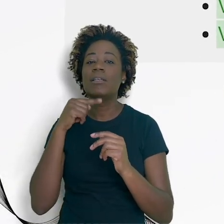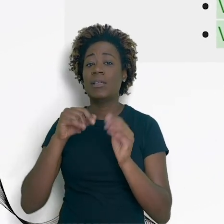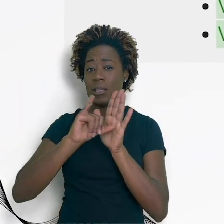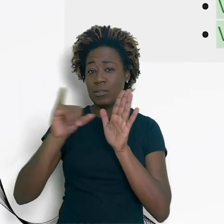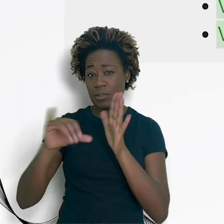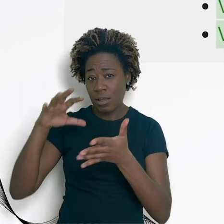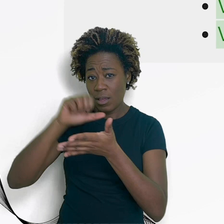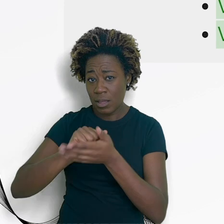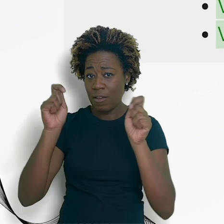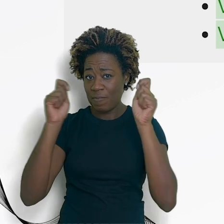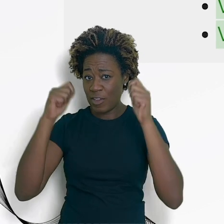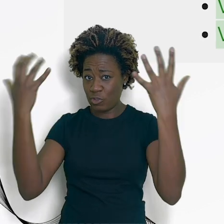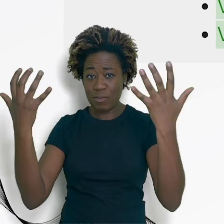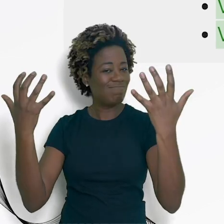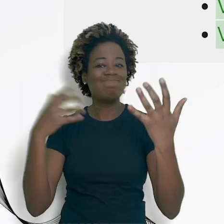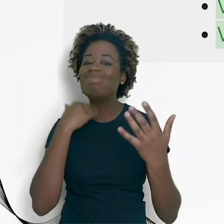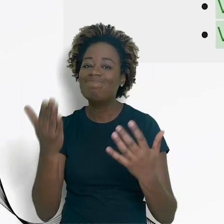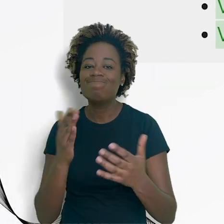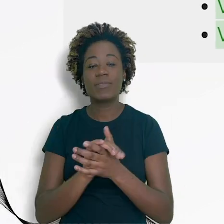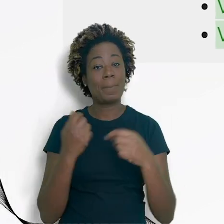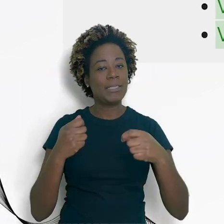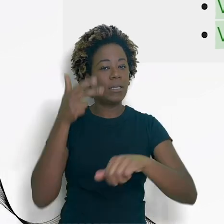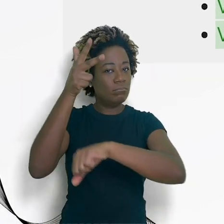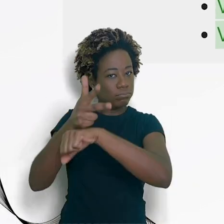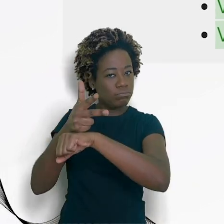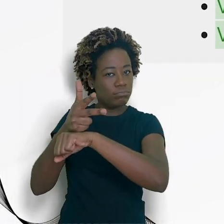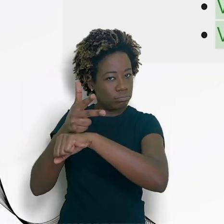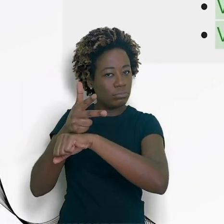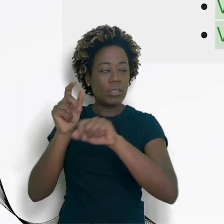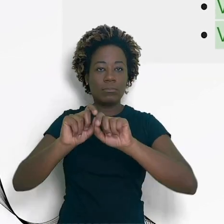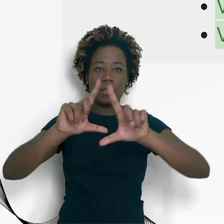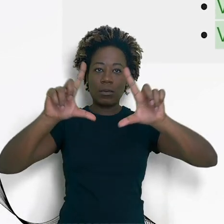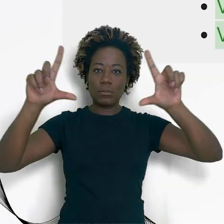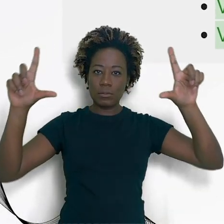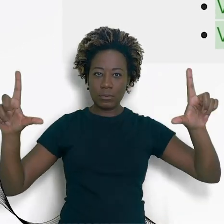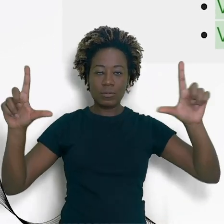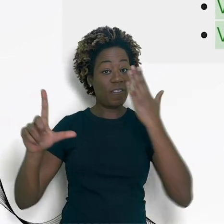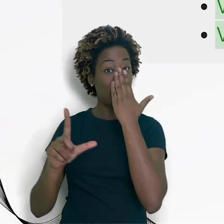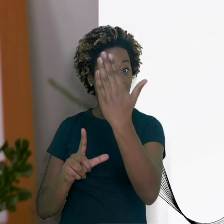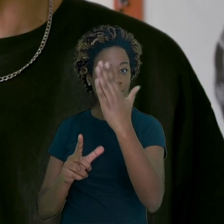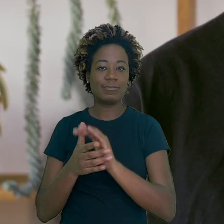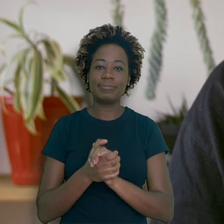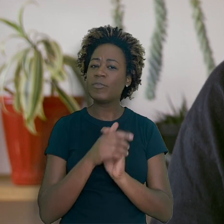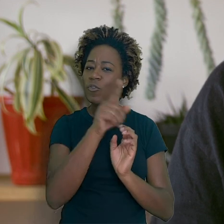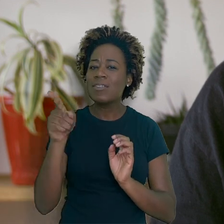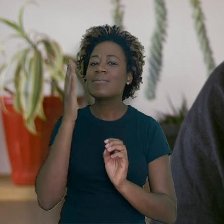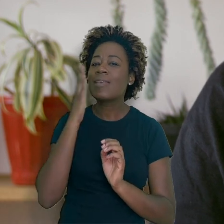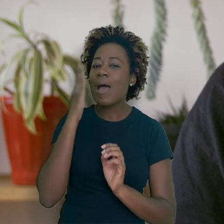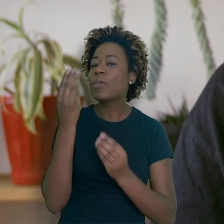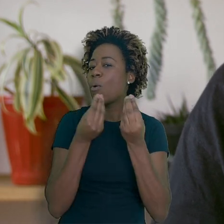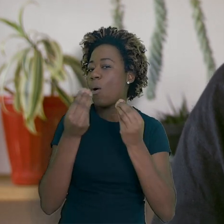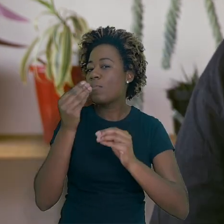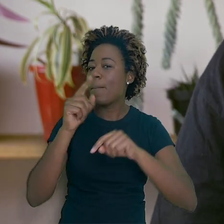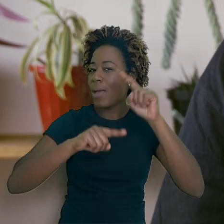muitos festivais. Então lembre-se, vídeo na íntegra, sempre de câmera parada, de preferência visto de frente. Agora que você já sabe como